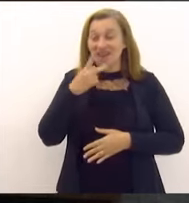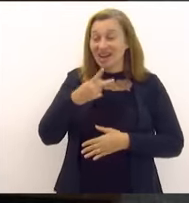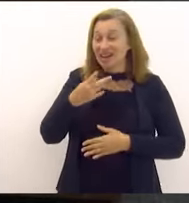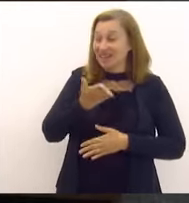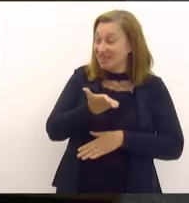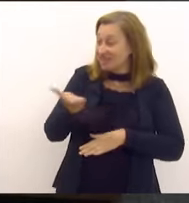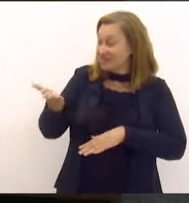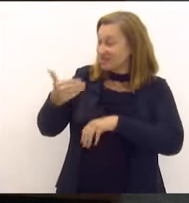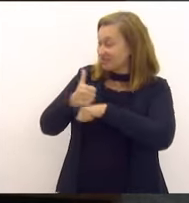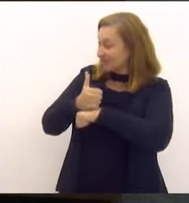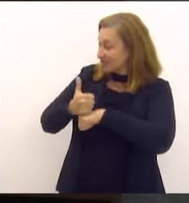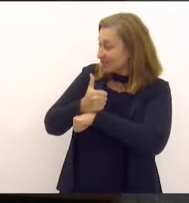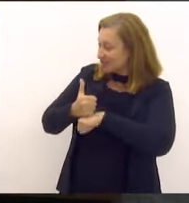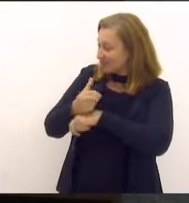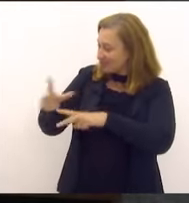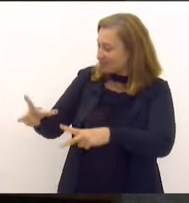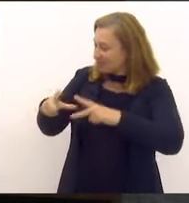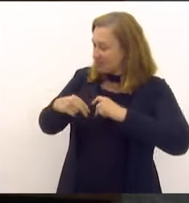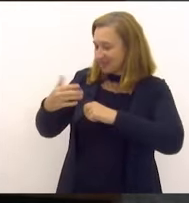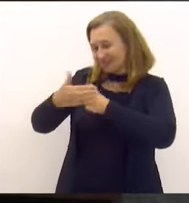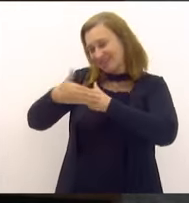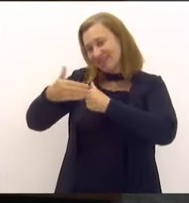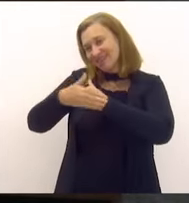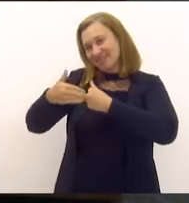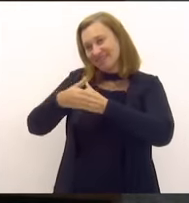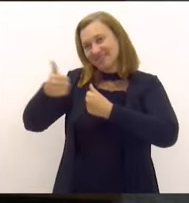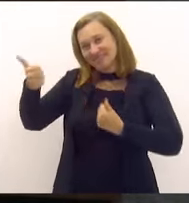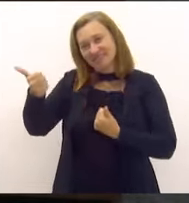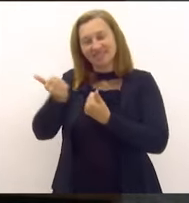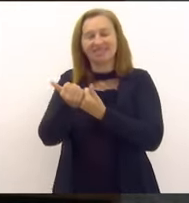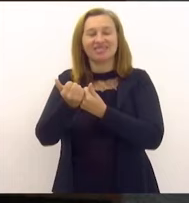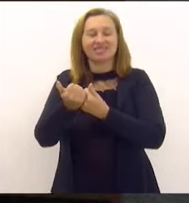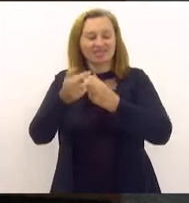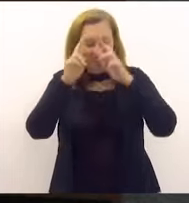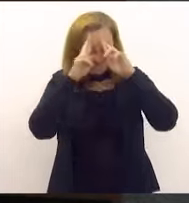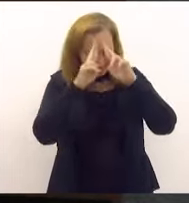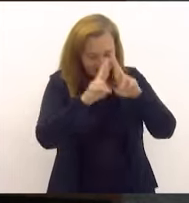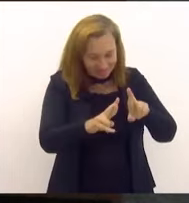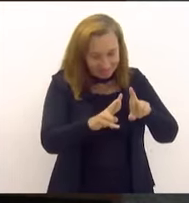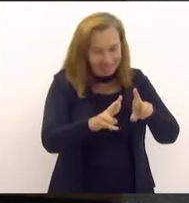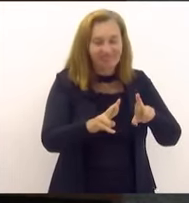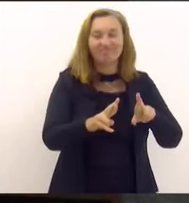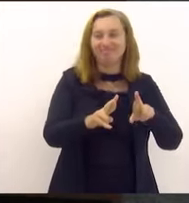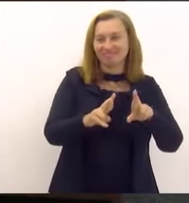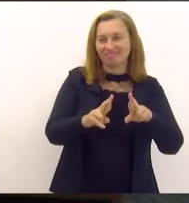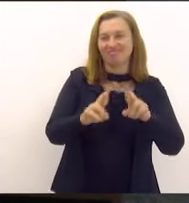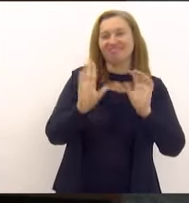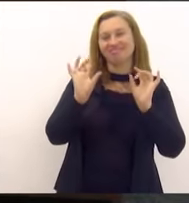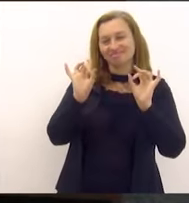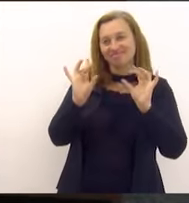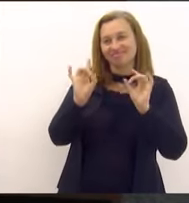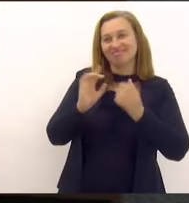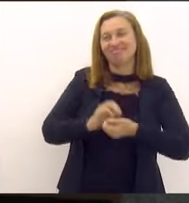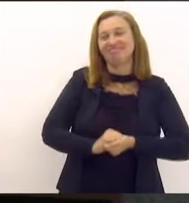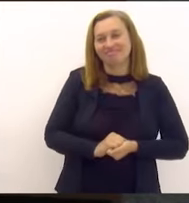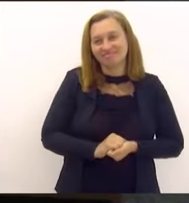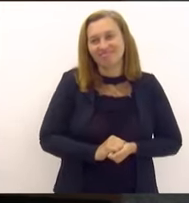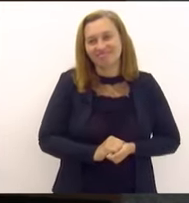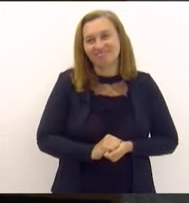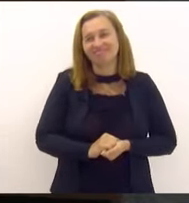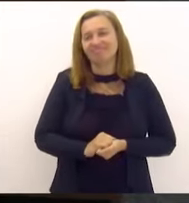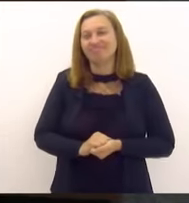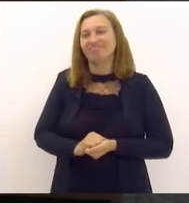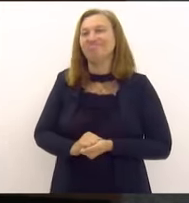profissionais merecem todo o nosso carinho, nosso respeito. Um carinho especial ao doutor